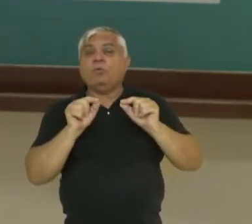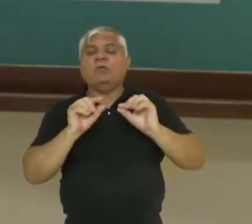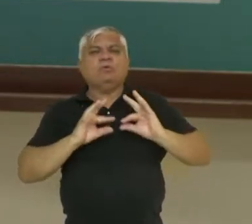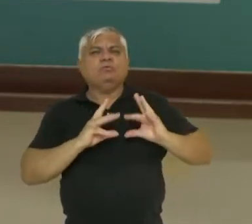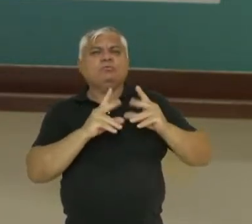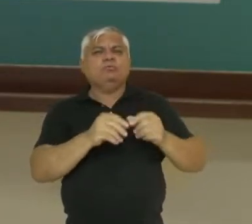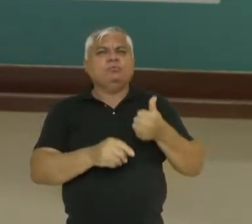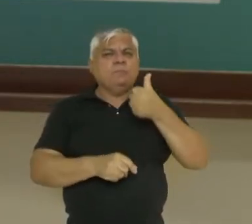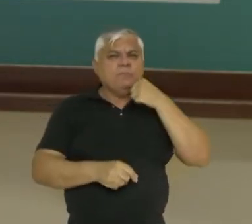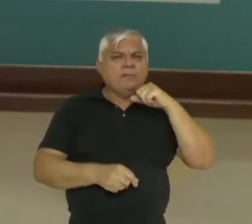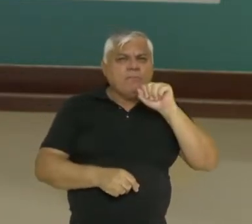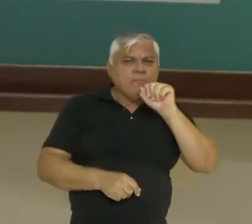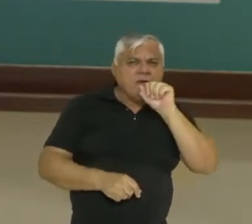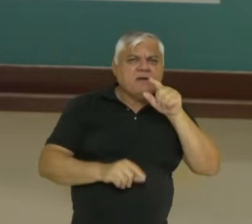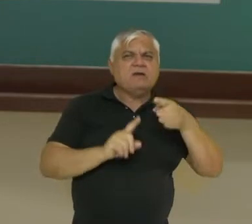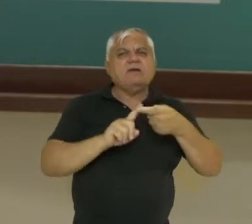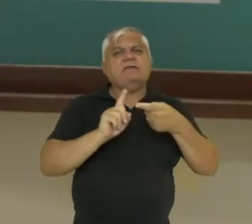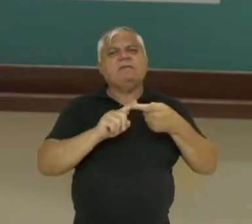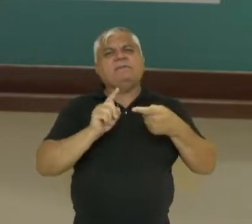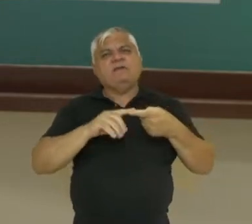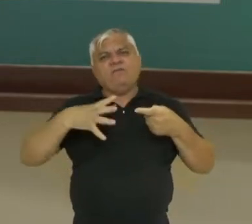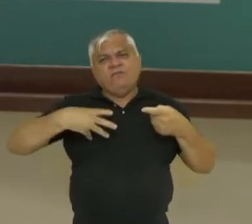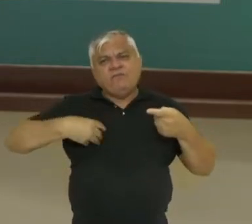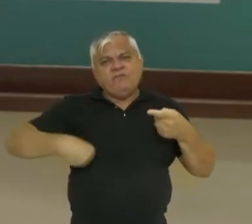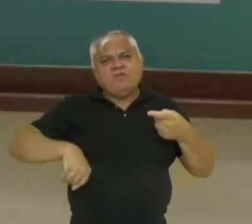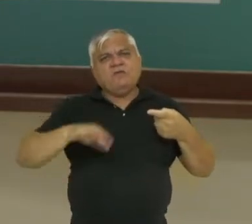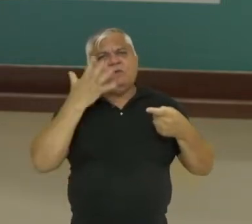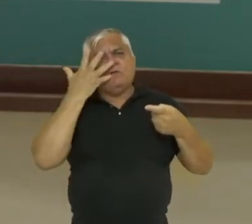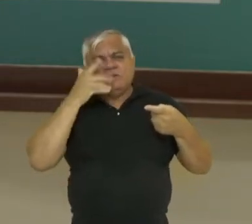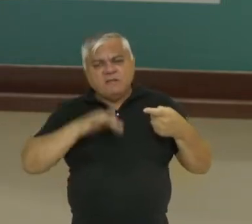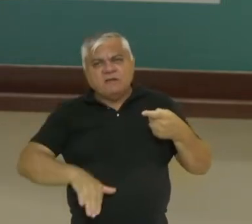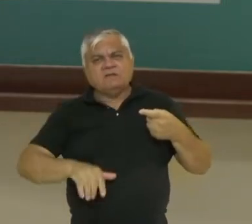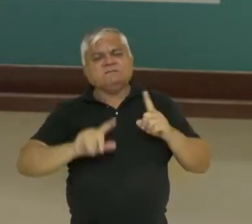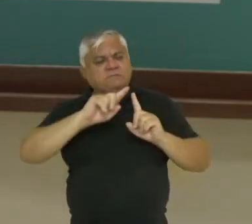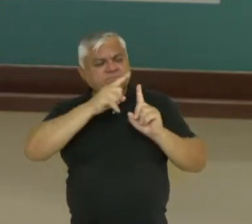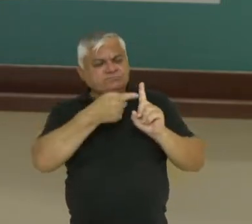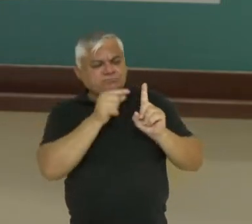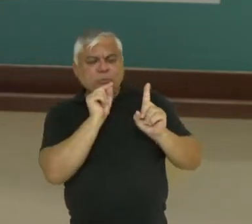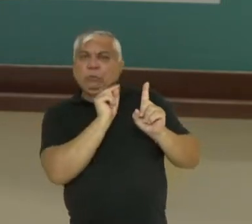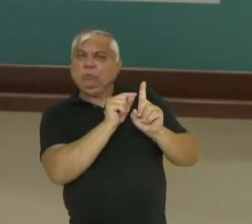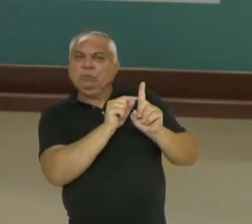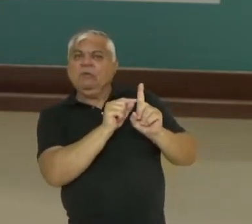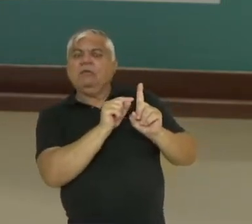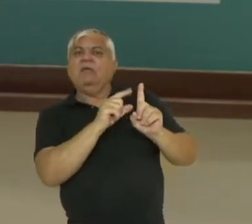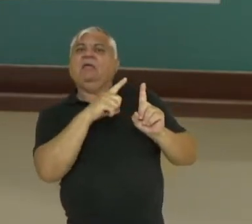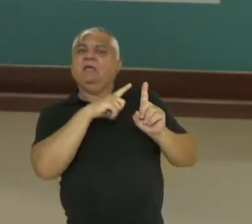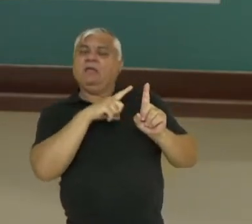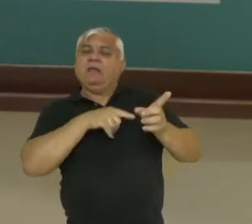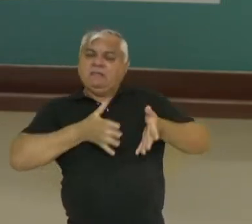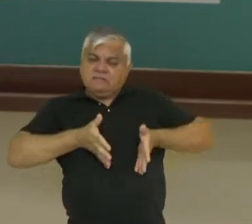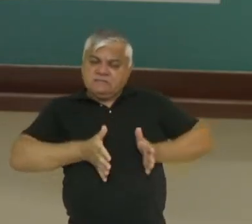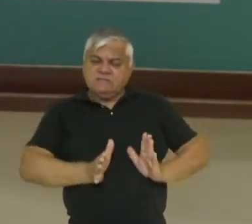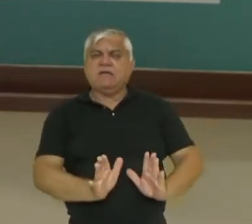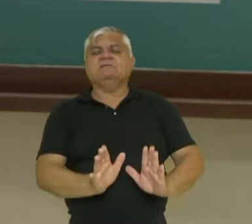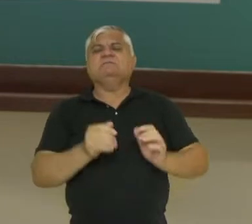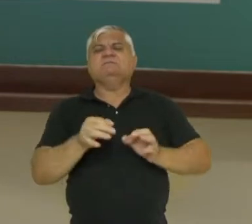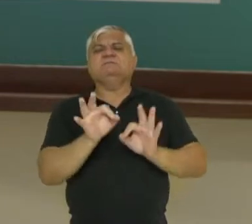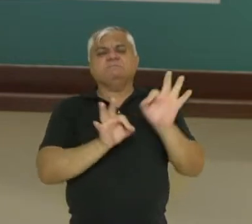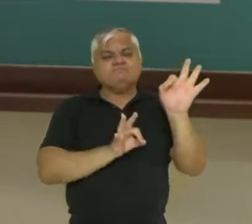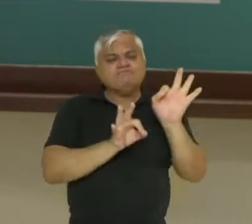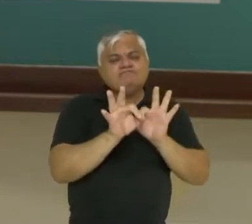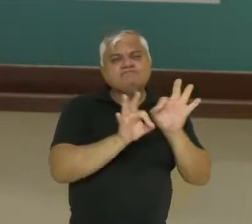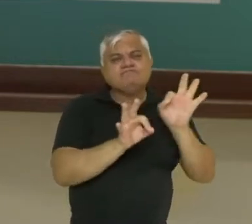para a mãe quanto para essa criança que está vindo ao mundo, é que esse nascimento ele seja